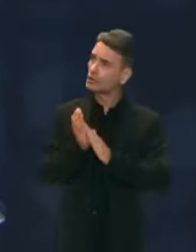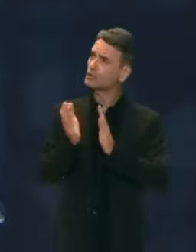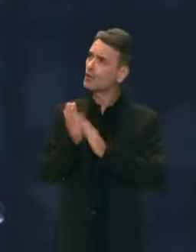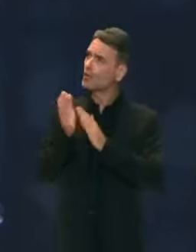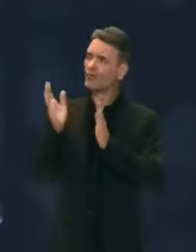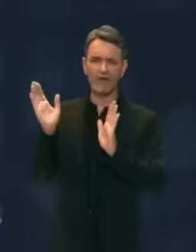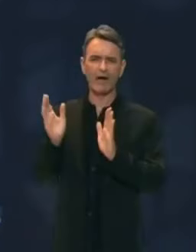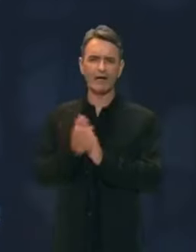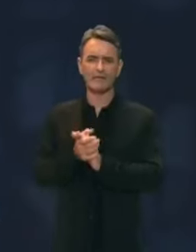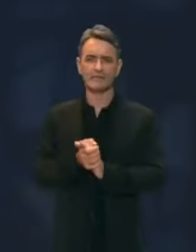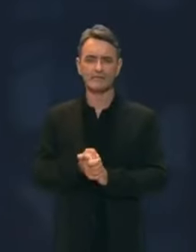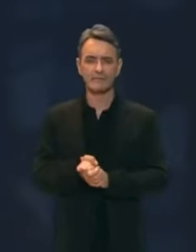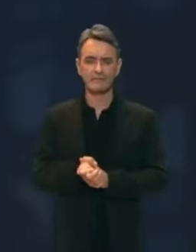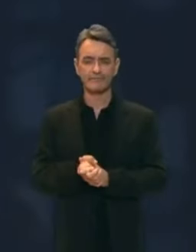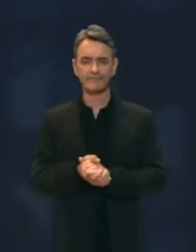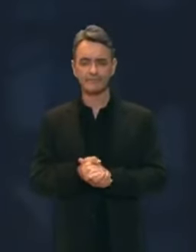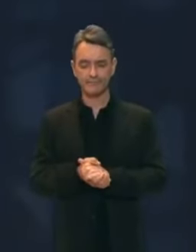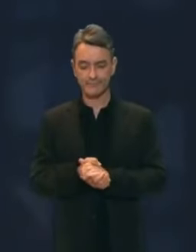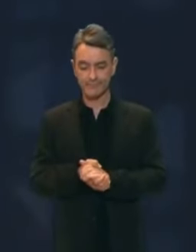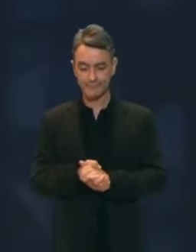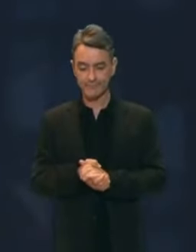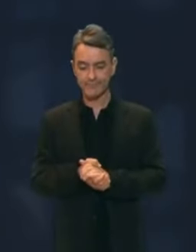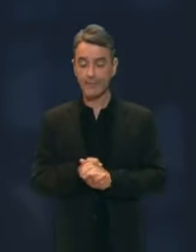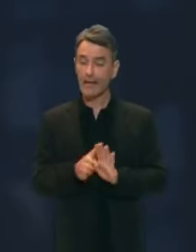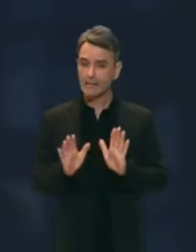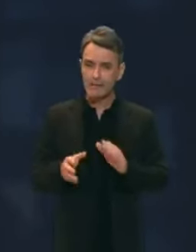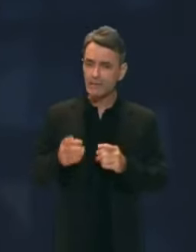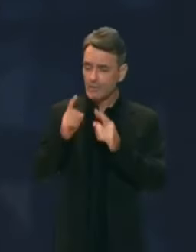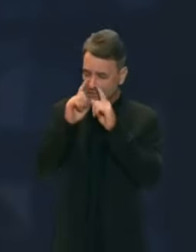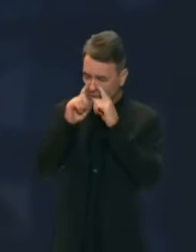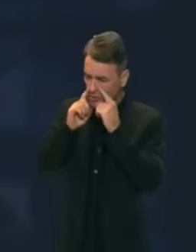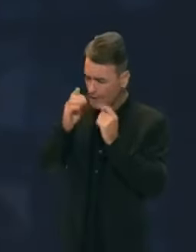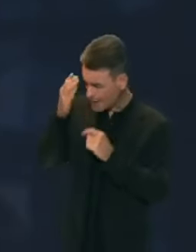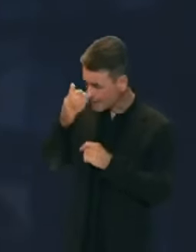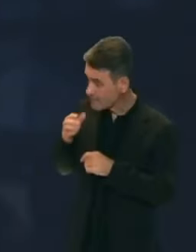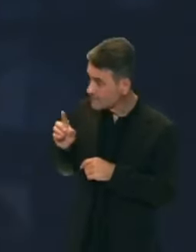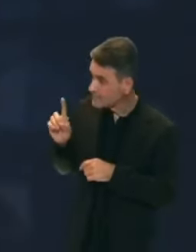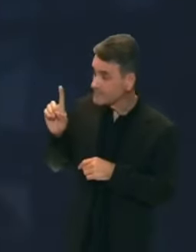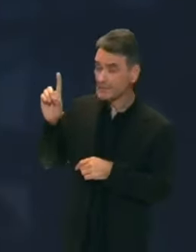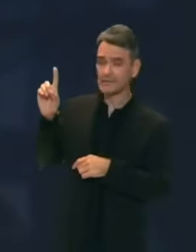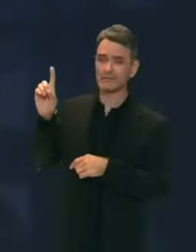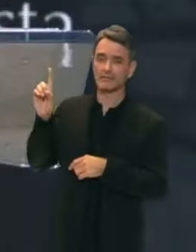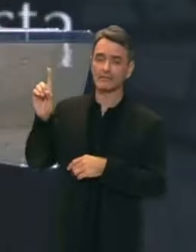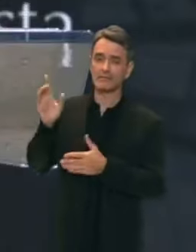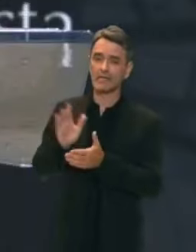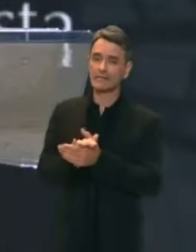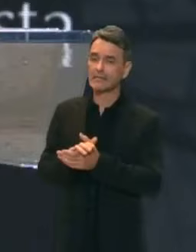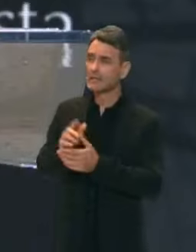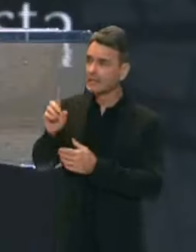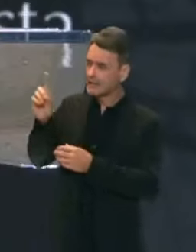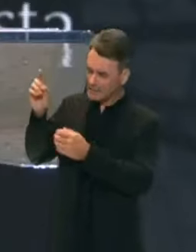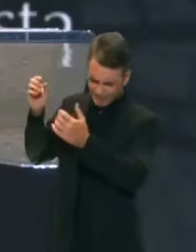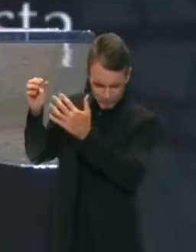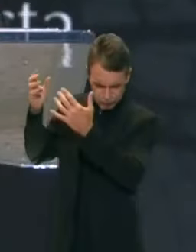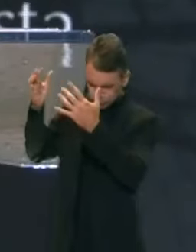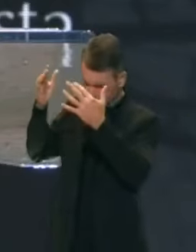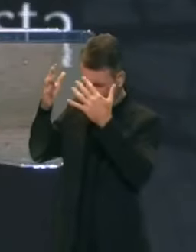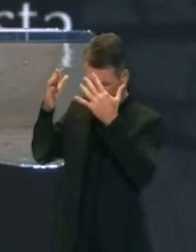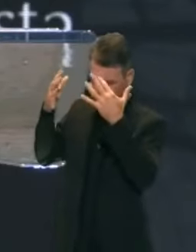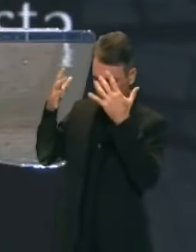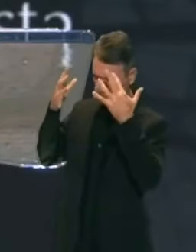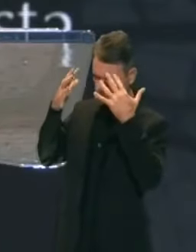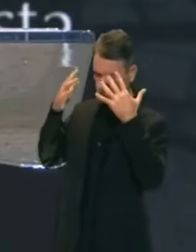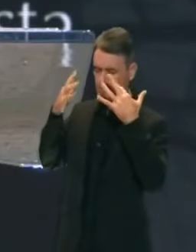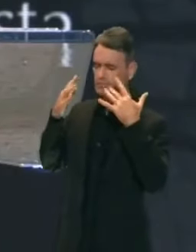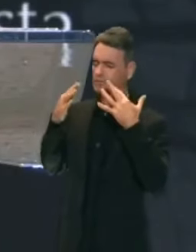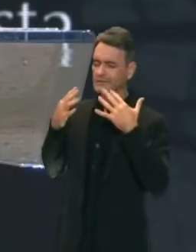porta fechada. Você começa a chorar na presença de Deus e você começa a ser inundado por Deus e você pensa